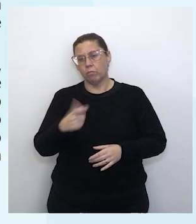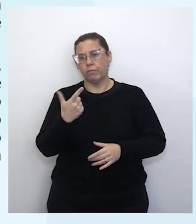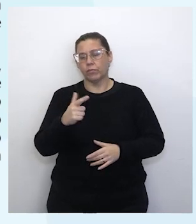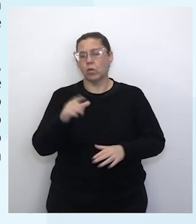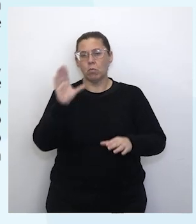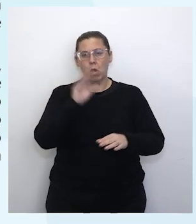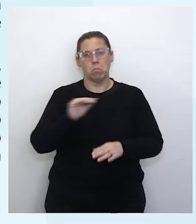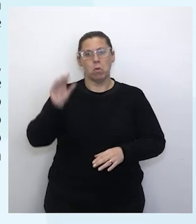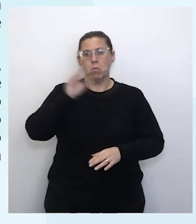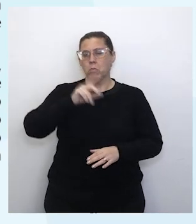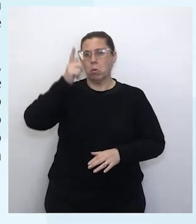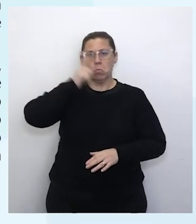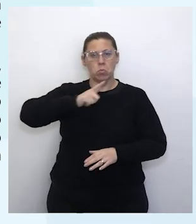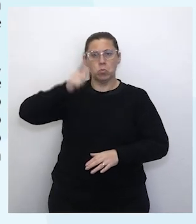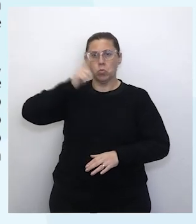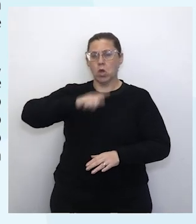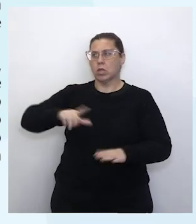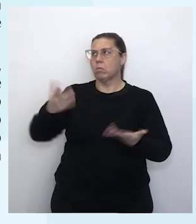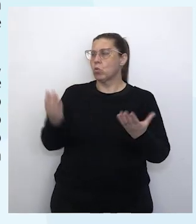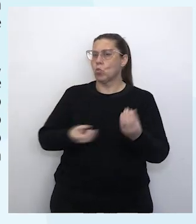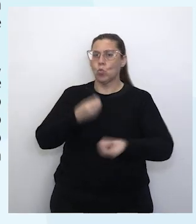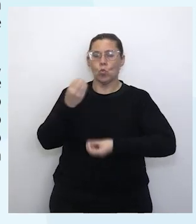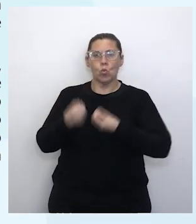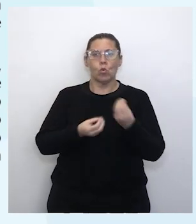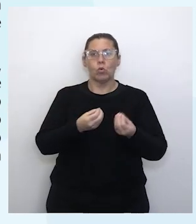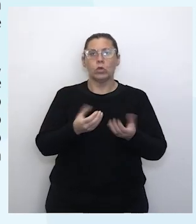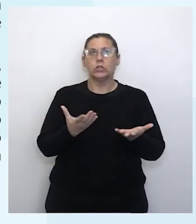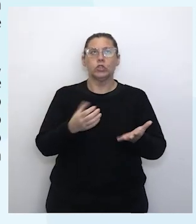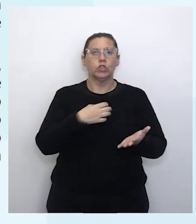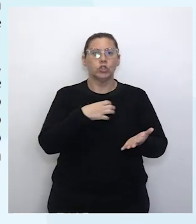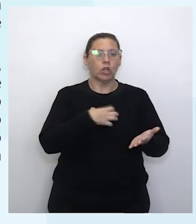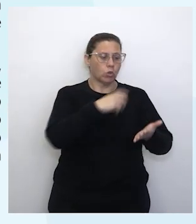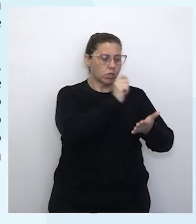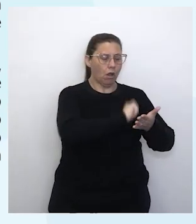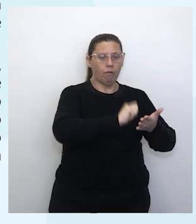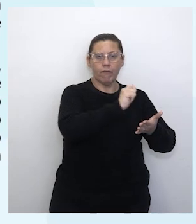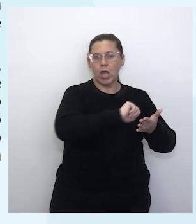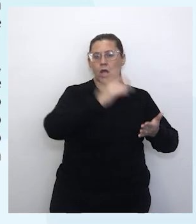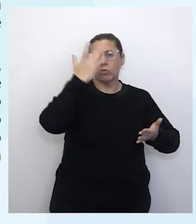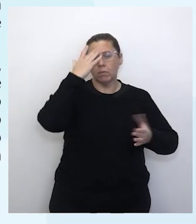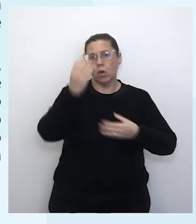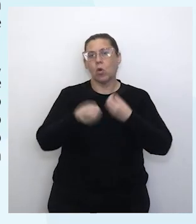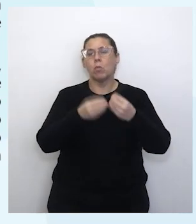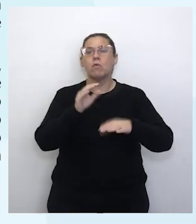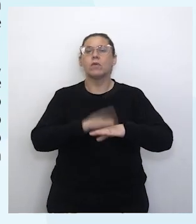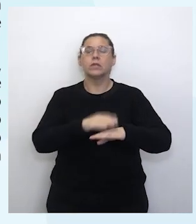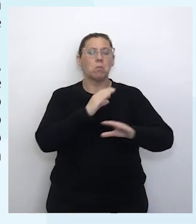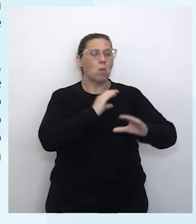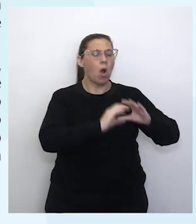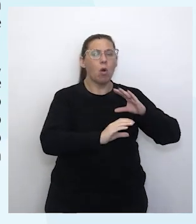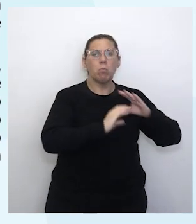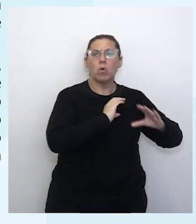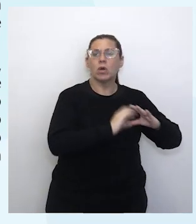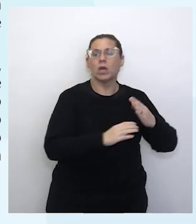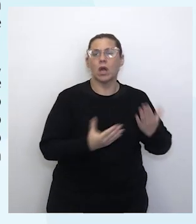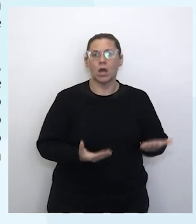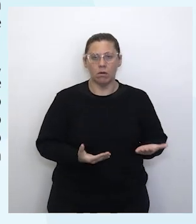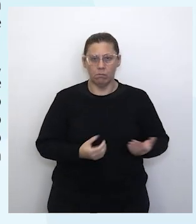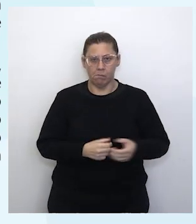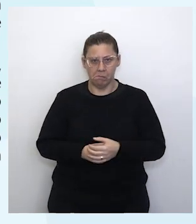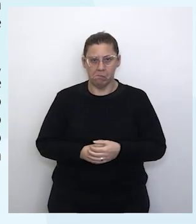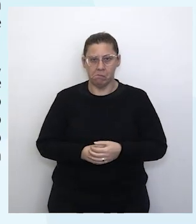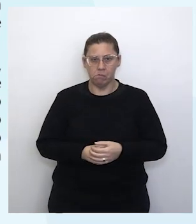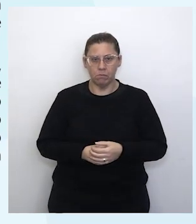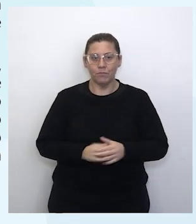a fala e muito menos tinham conseguido já inventar um sistema de escrita. Então, como que eles faziam para se comunicar entre si?